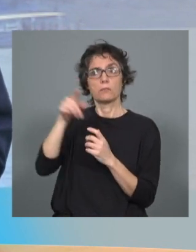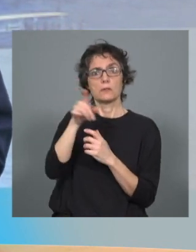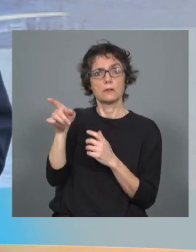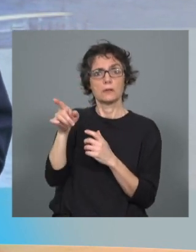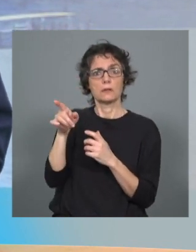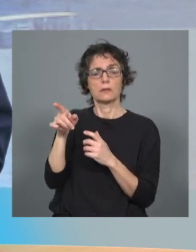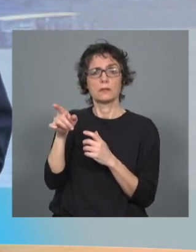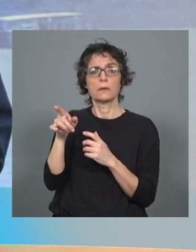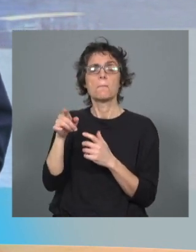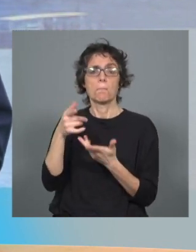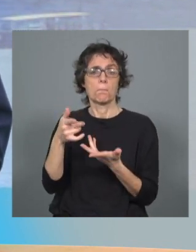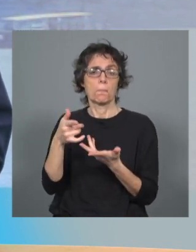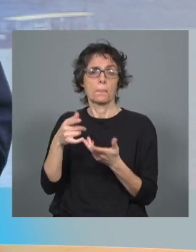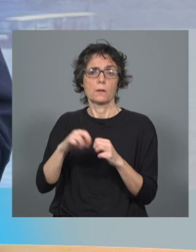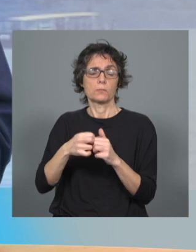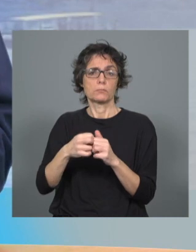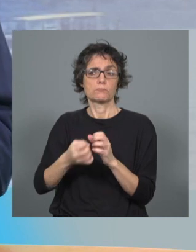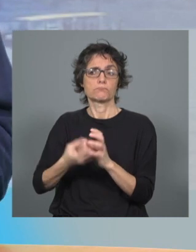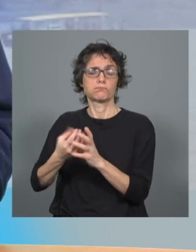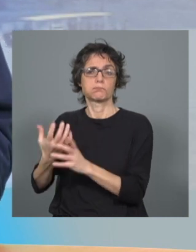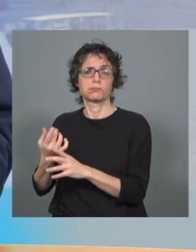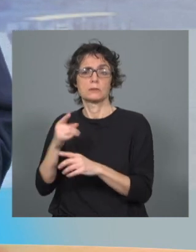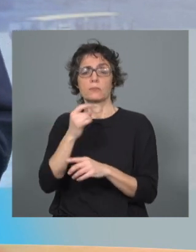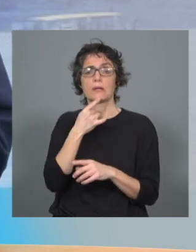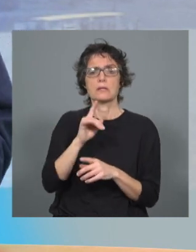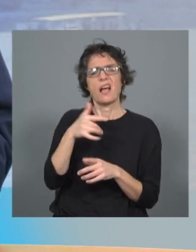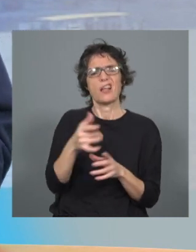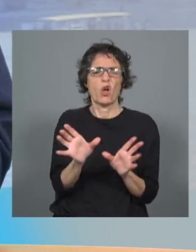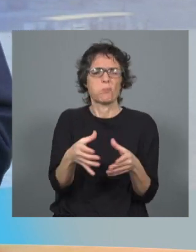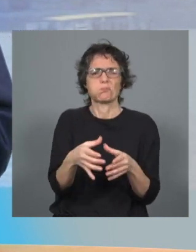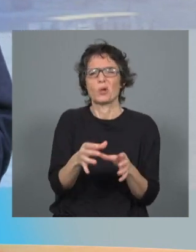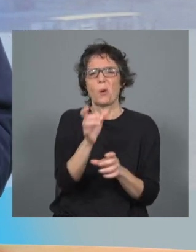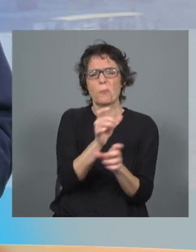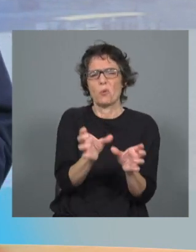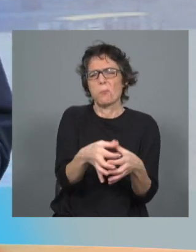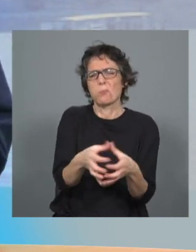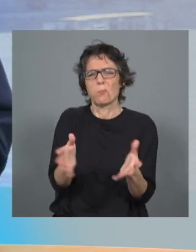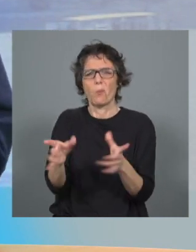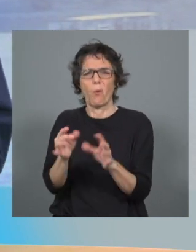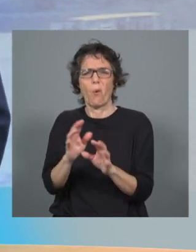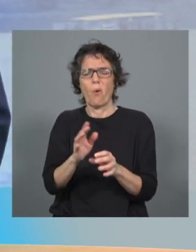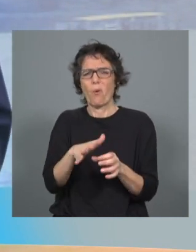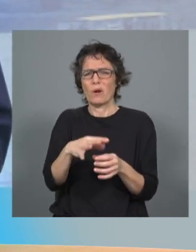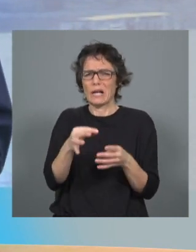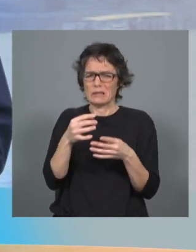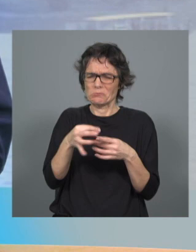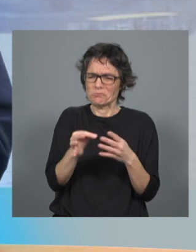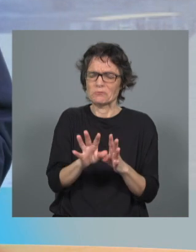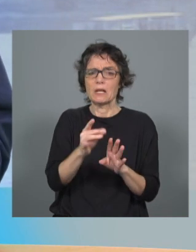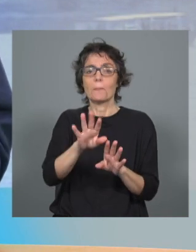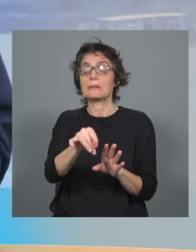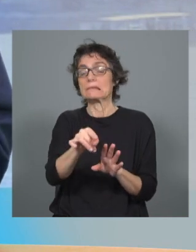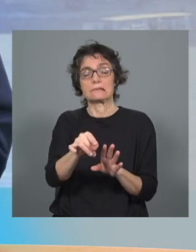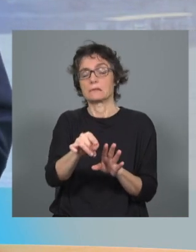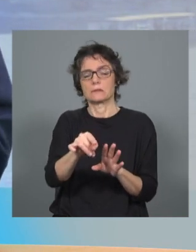este problema. Começaram por dizer isto vai ser uma coisa muito restrita, para muito pouca gente, só casos excepcionais, e acabou por ser uma coisa que se